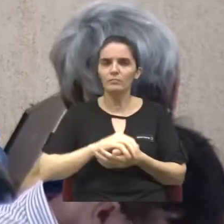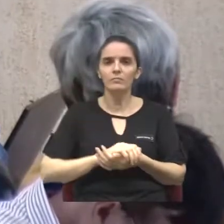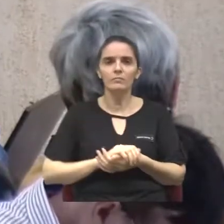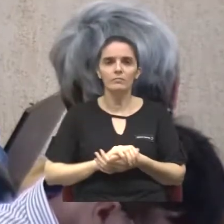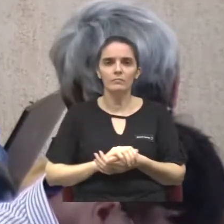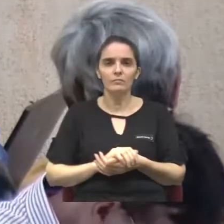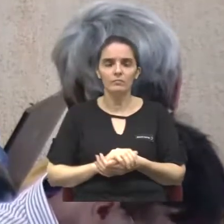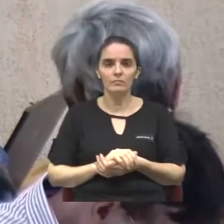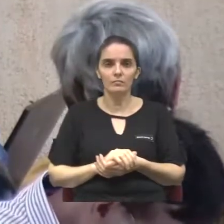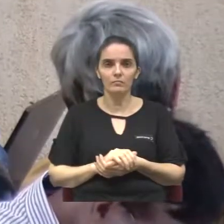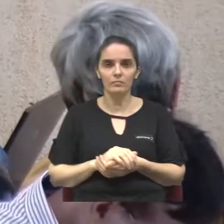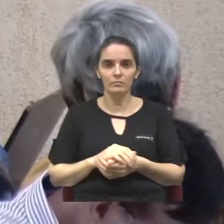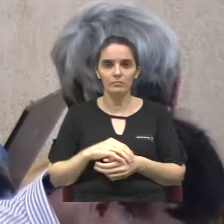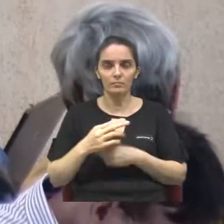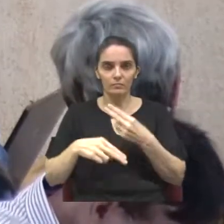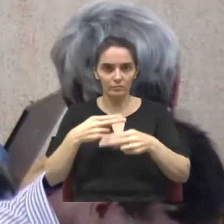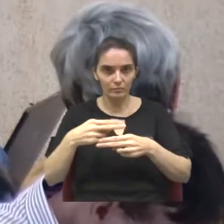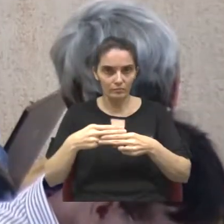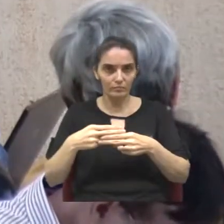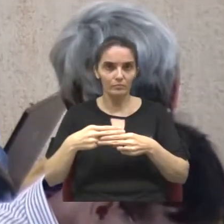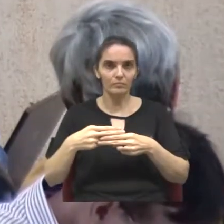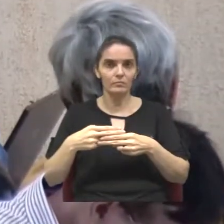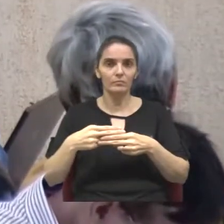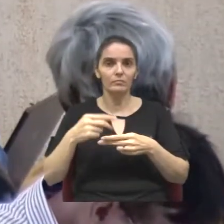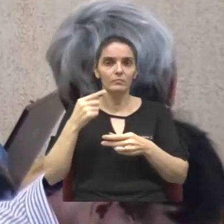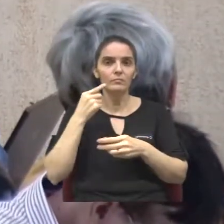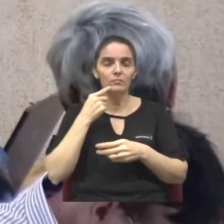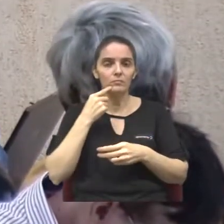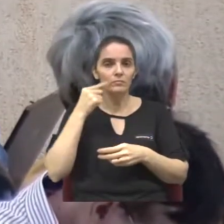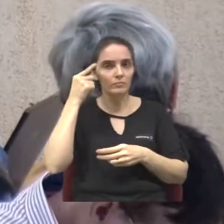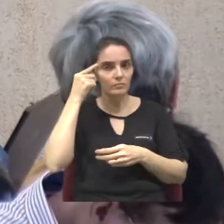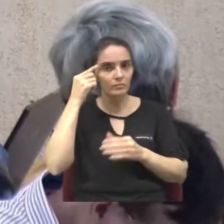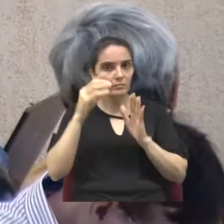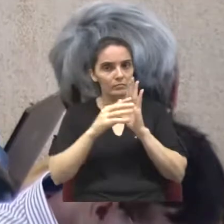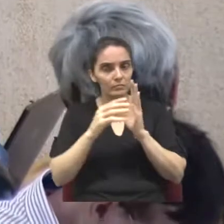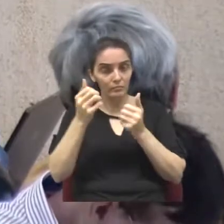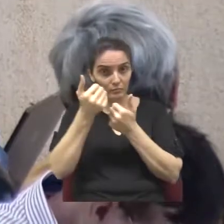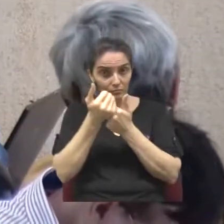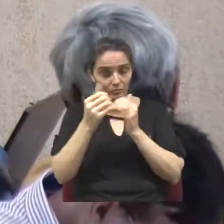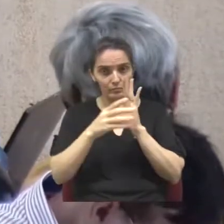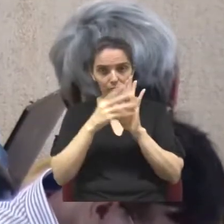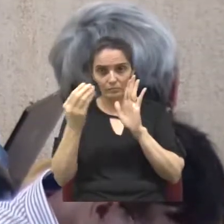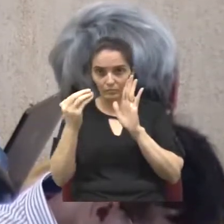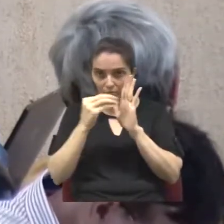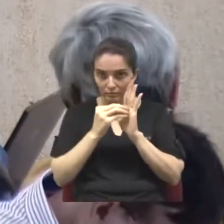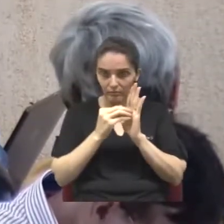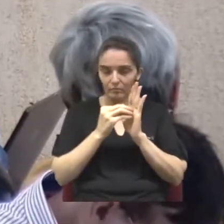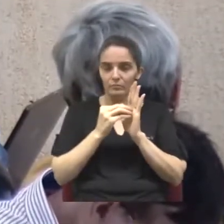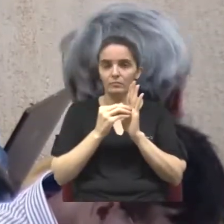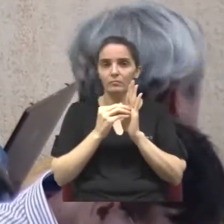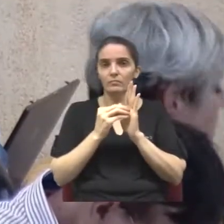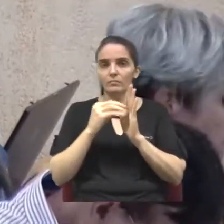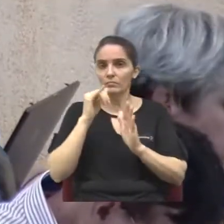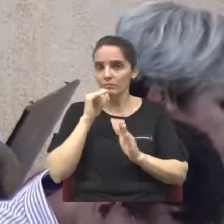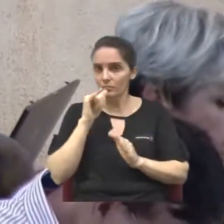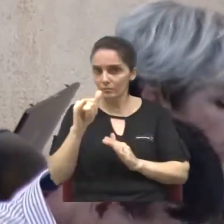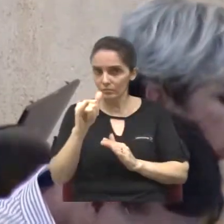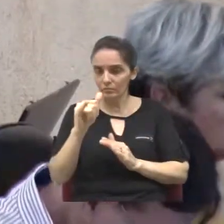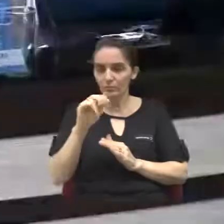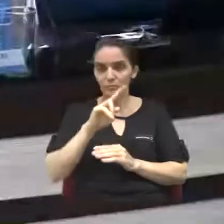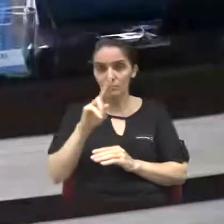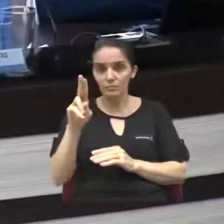eu, como relator do projeto, decidi colocar essa subemenda à emenda para que ficasse claro que a denúncia é anônima. Obrigado,